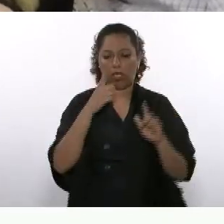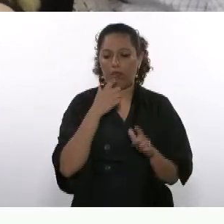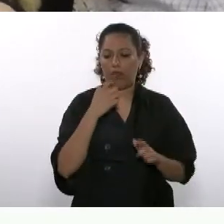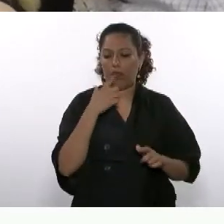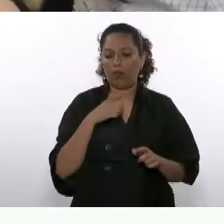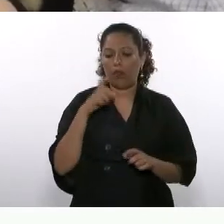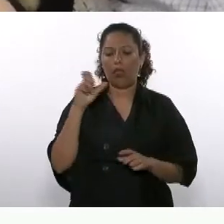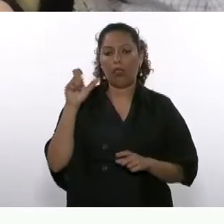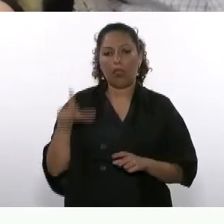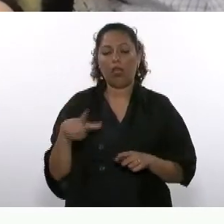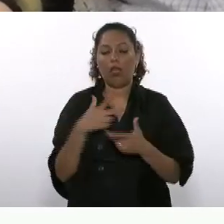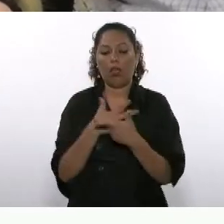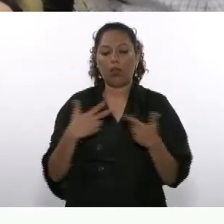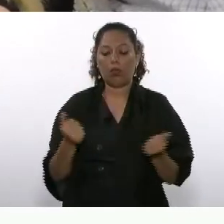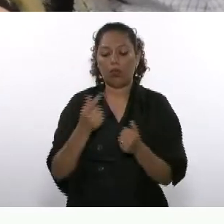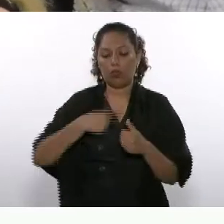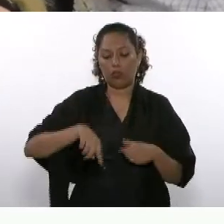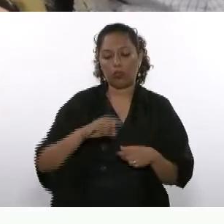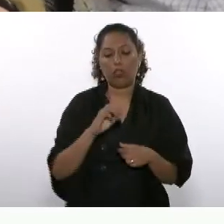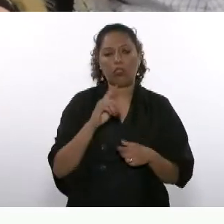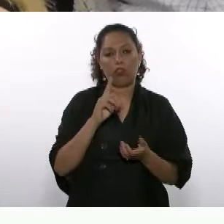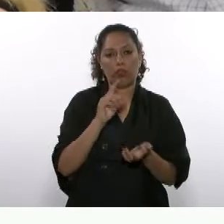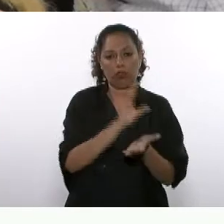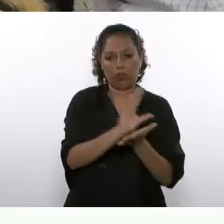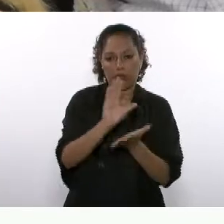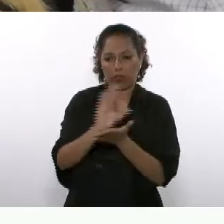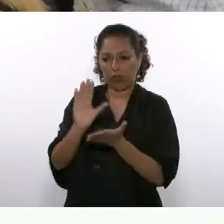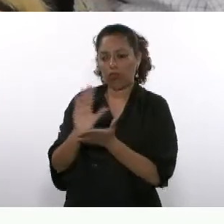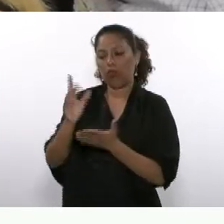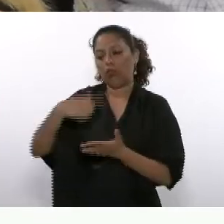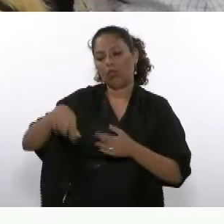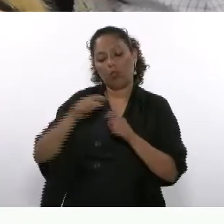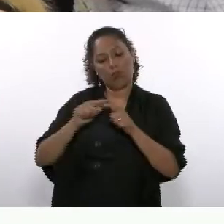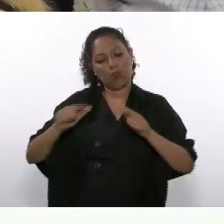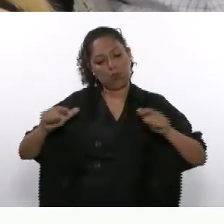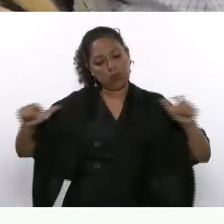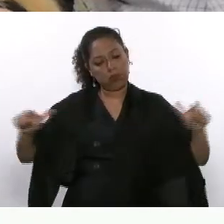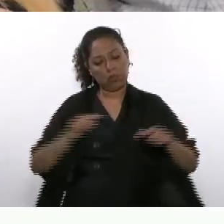ações que a gente, tendo mais recursos, a gente amplia essas ações.